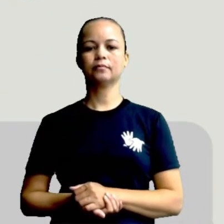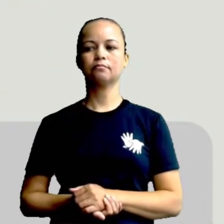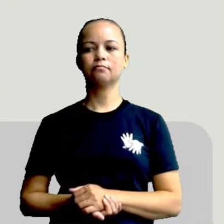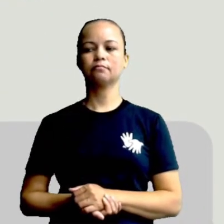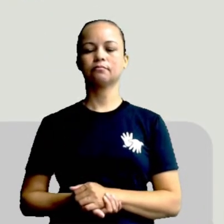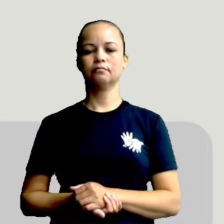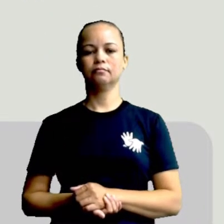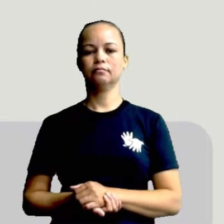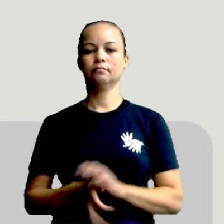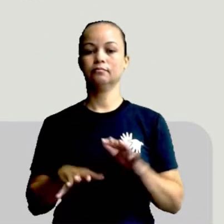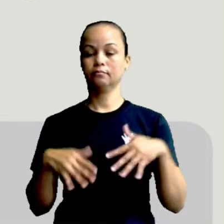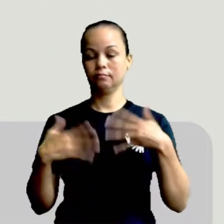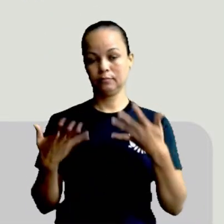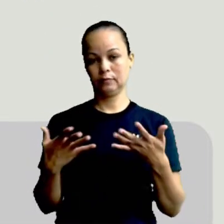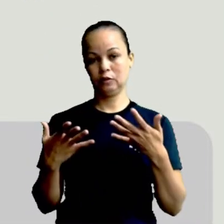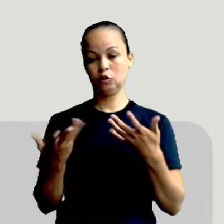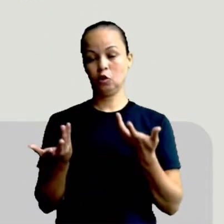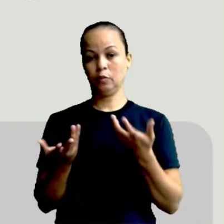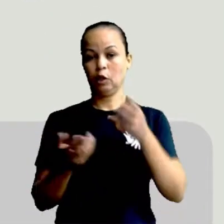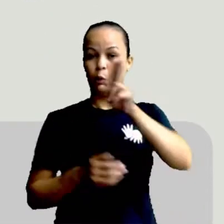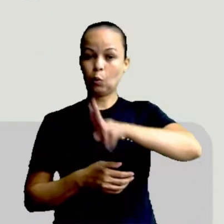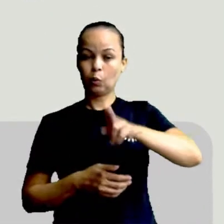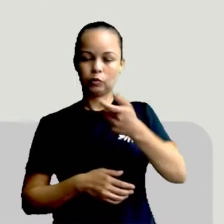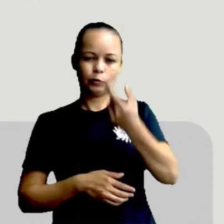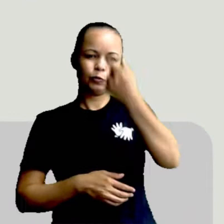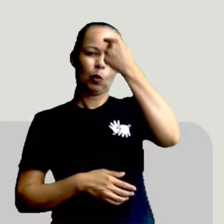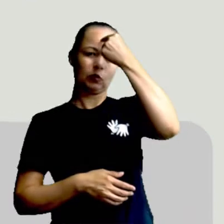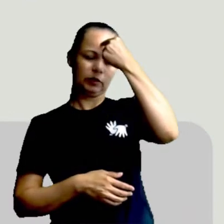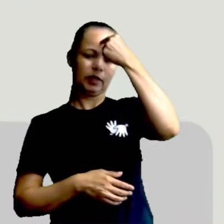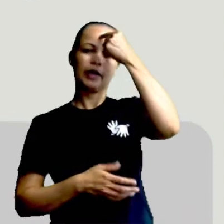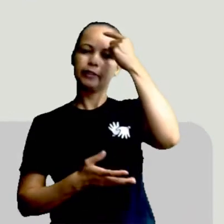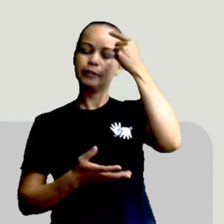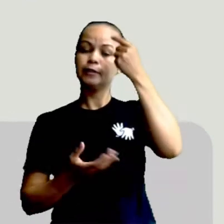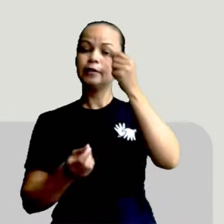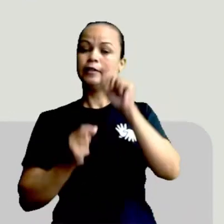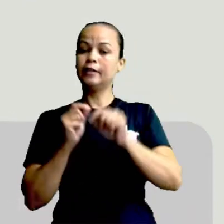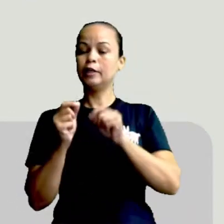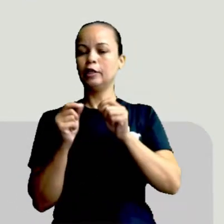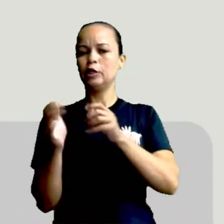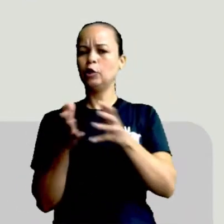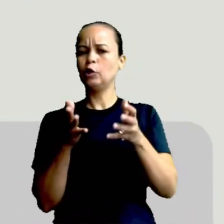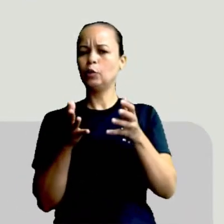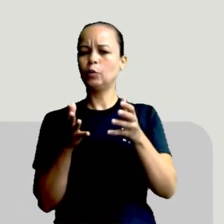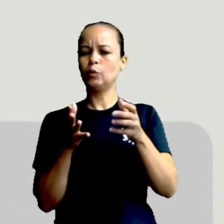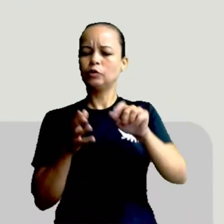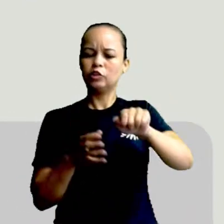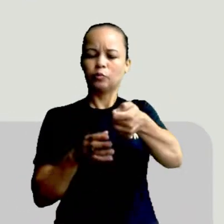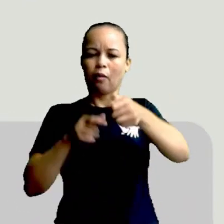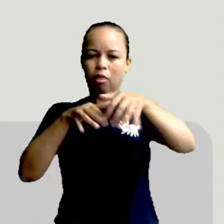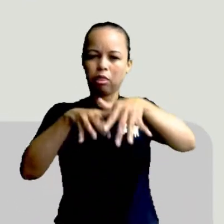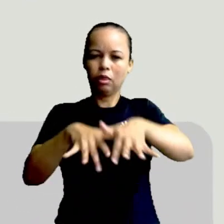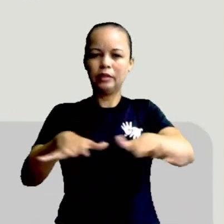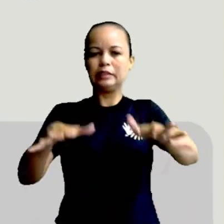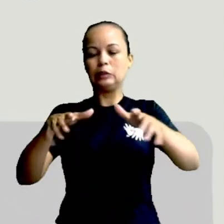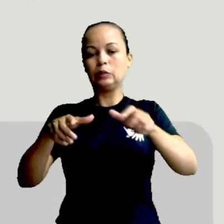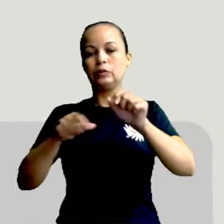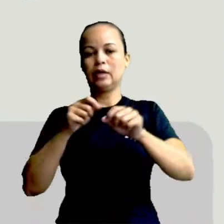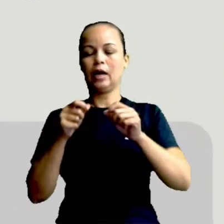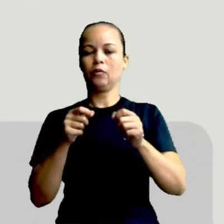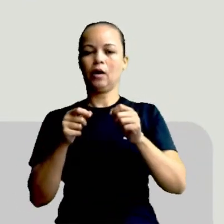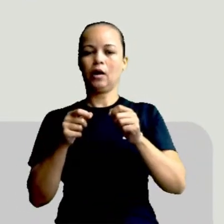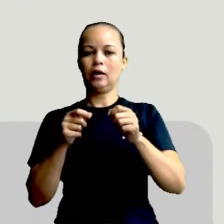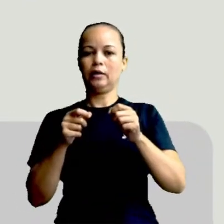E aí, sobre a questão do uso consciente e do desperdício, né? O homem tem cada vez mais poluído o